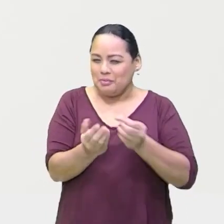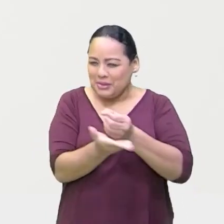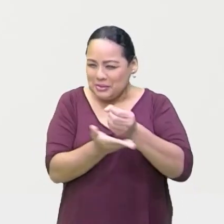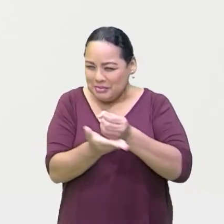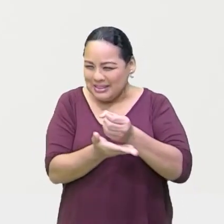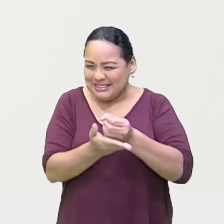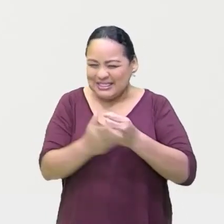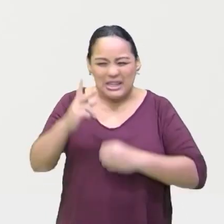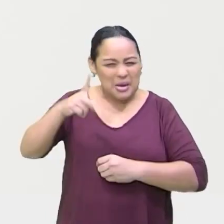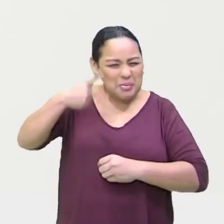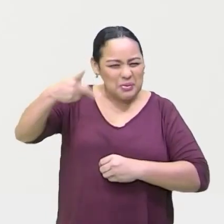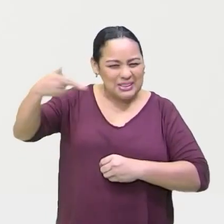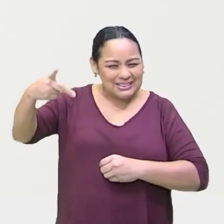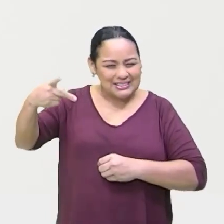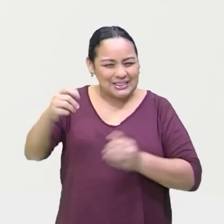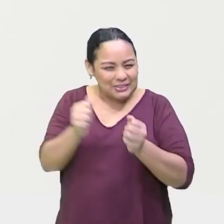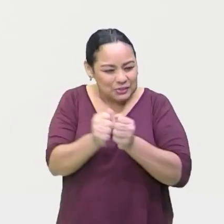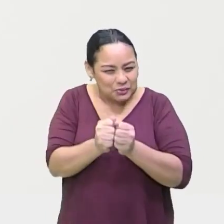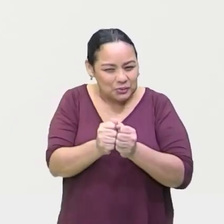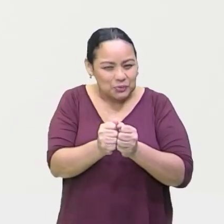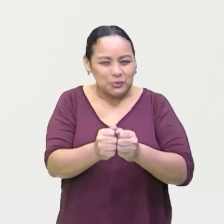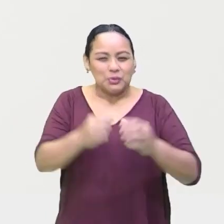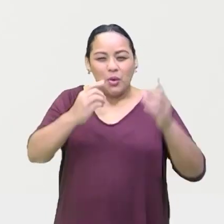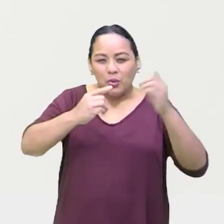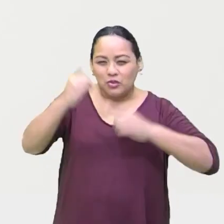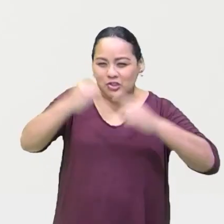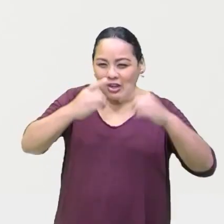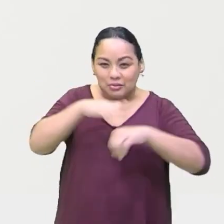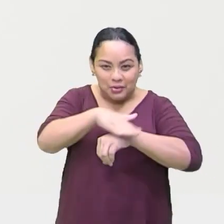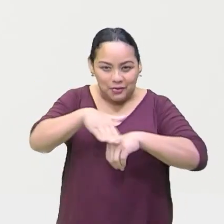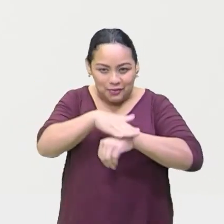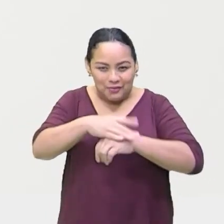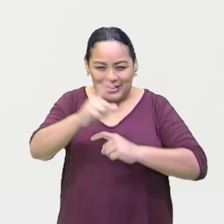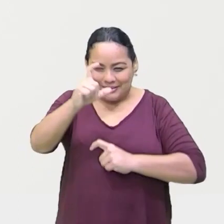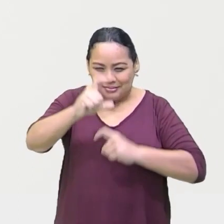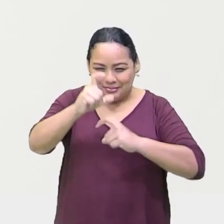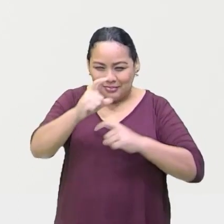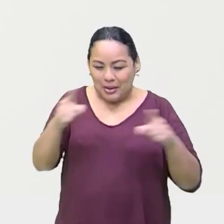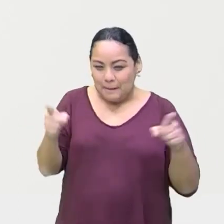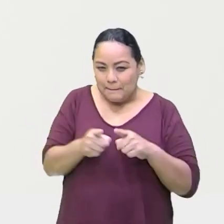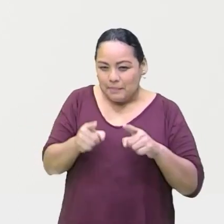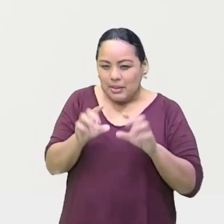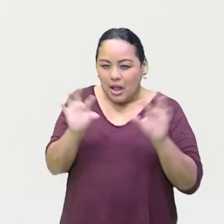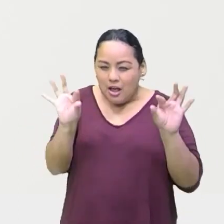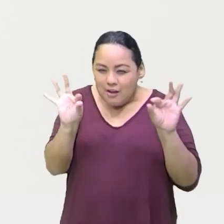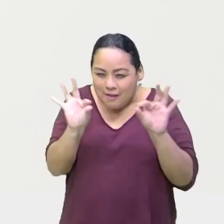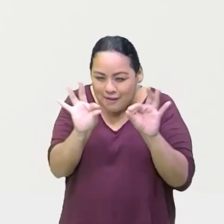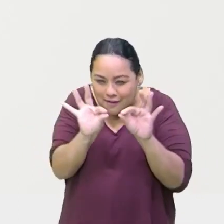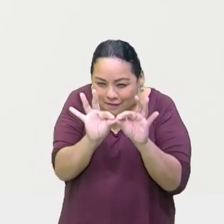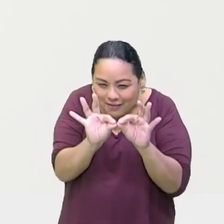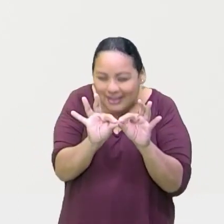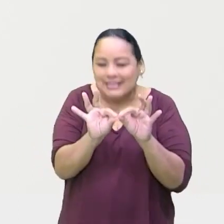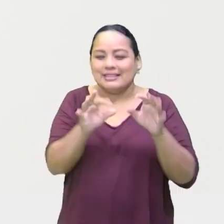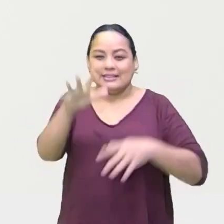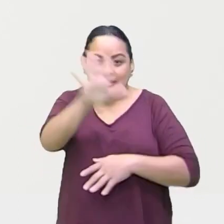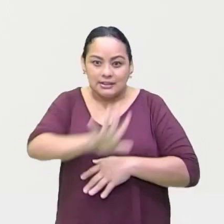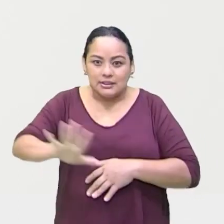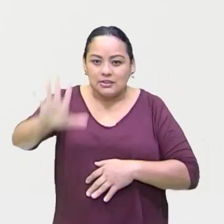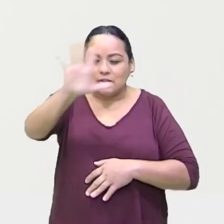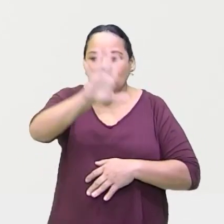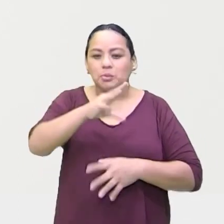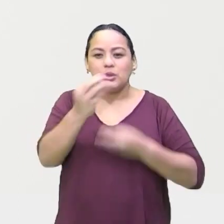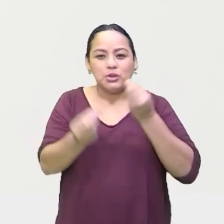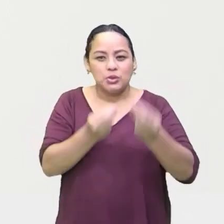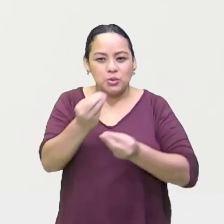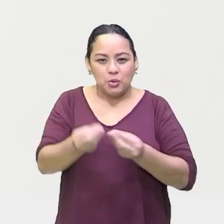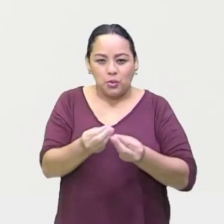político. Os diálogos da tirinha são formados por frases curtas e geralmente com um tom